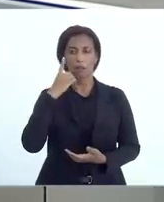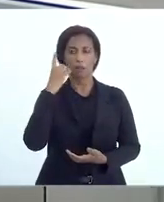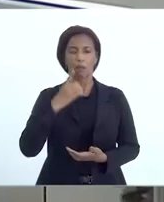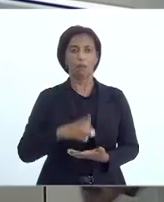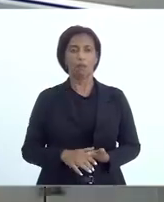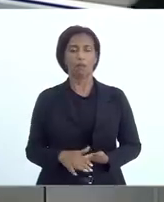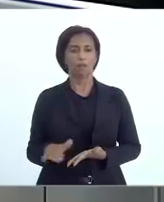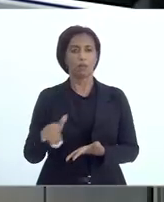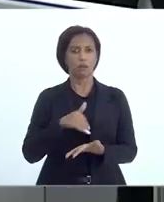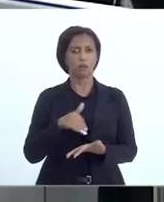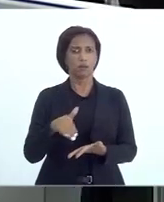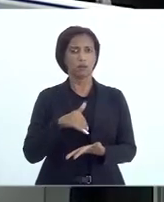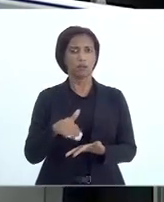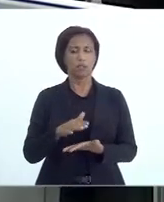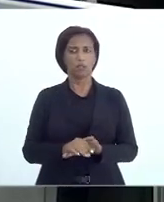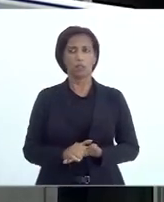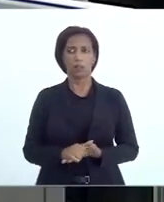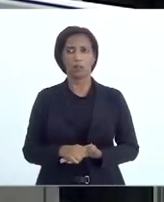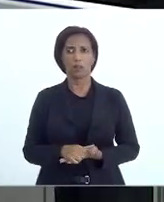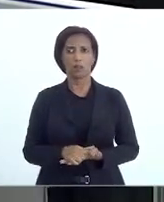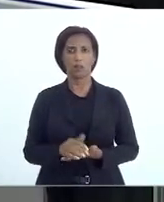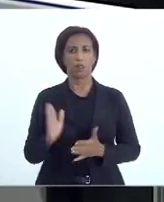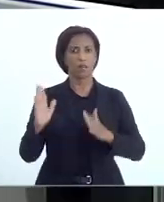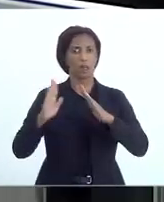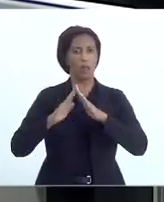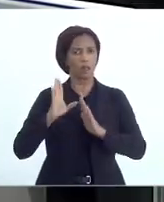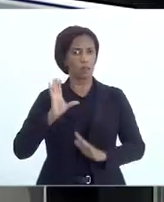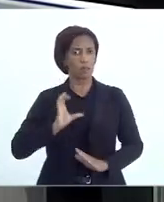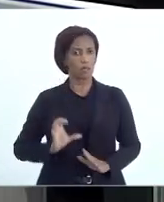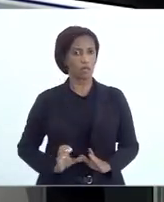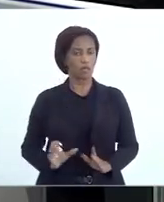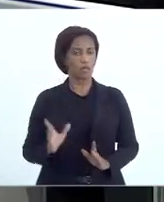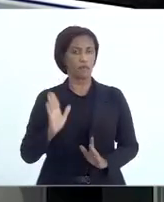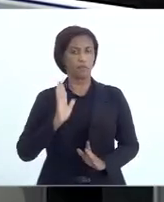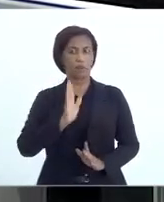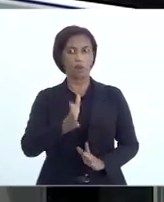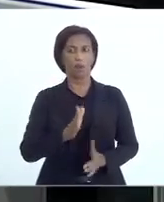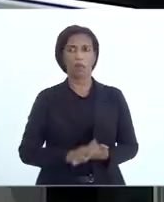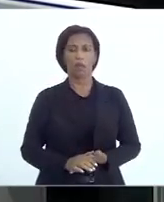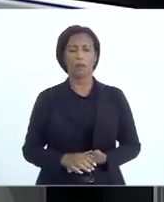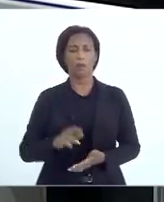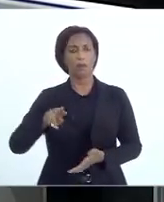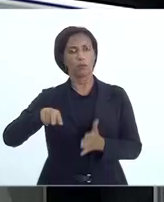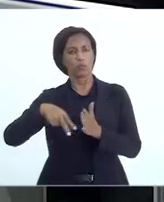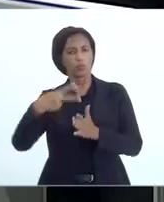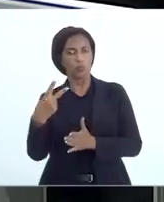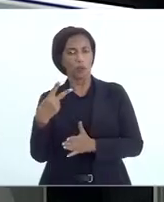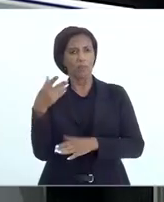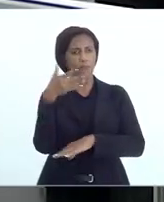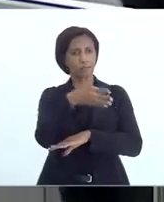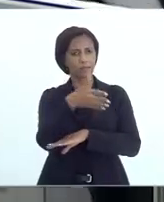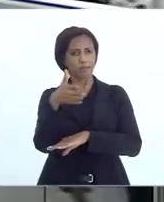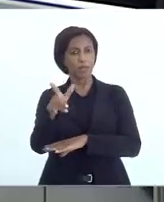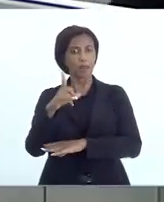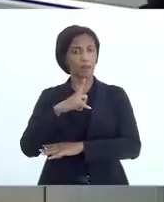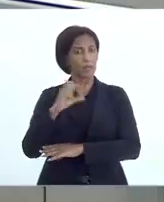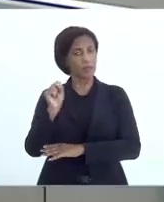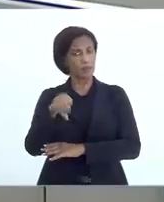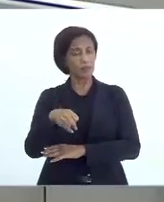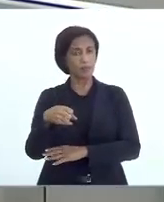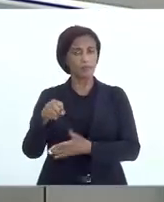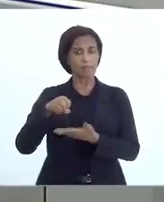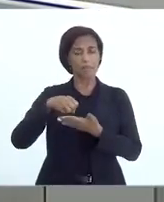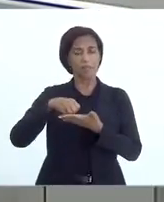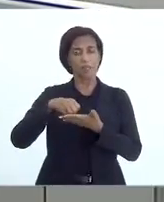deputado inclusive o secretário lá da lá da casa civil já tivemos acho que eu umas duas vezes lá existe sim